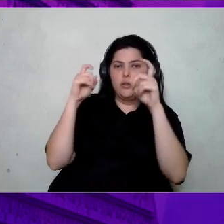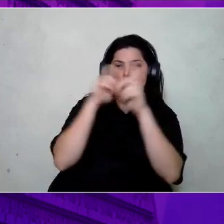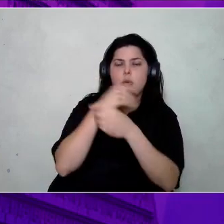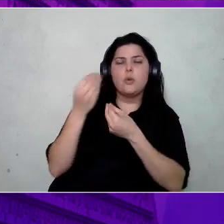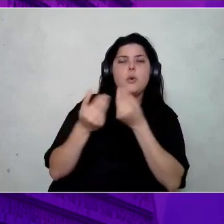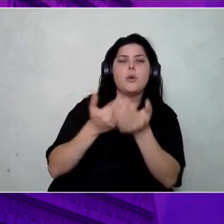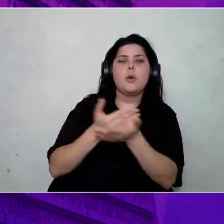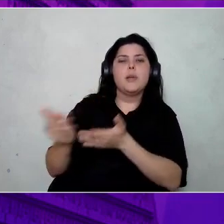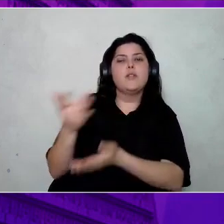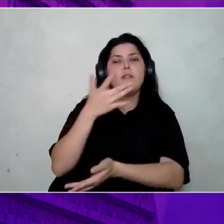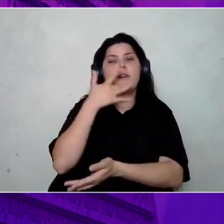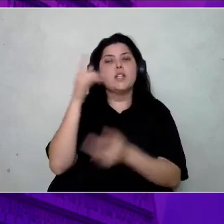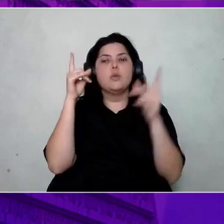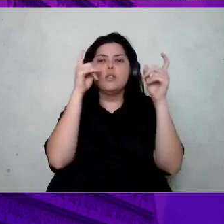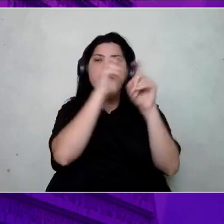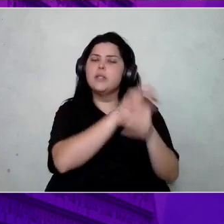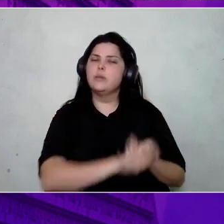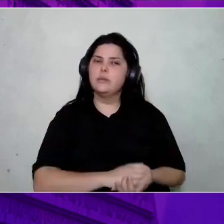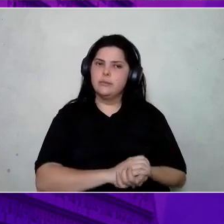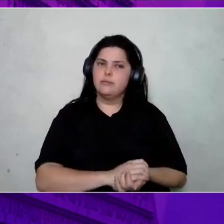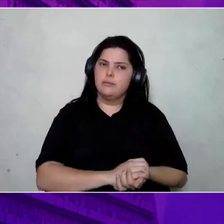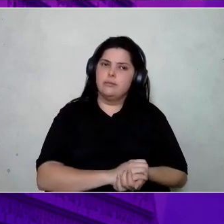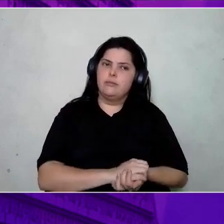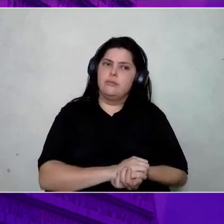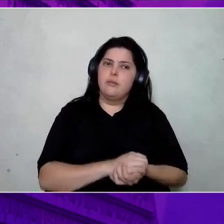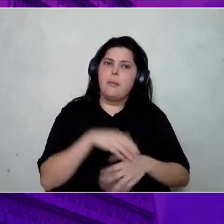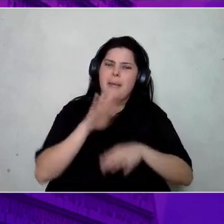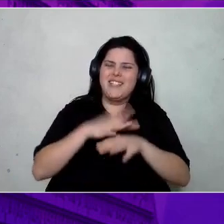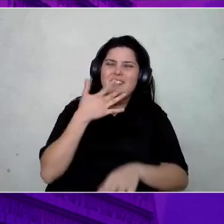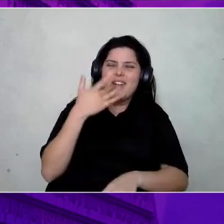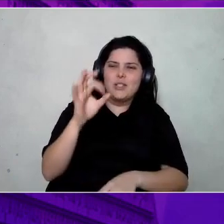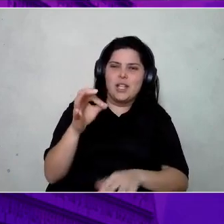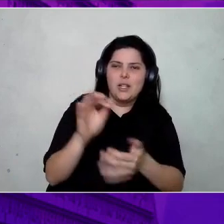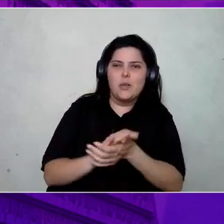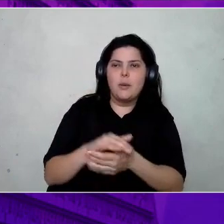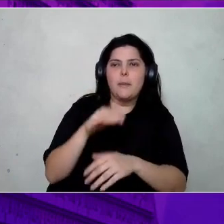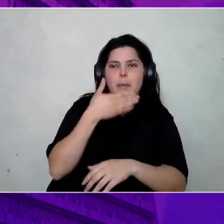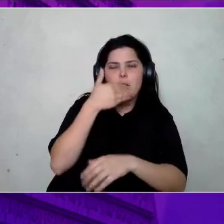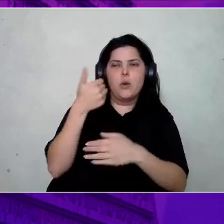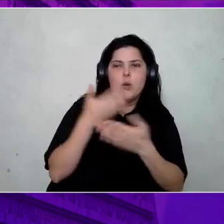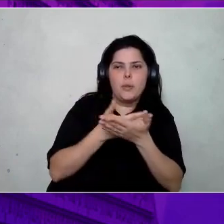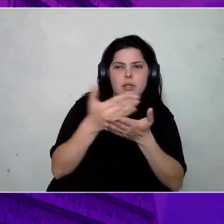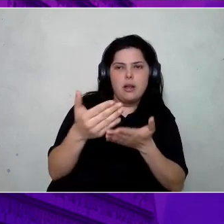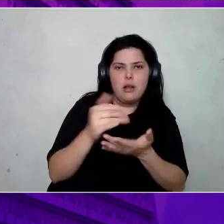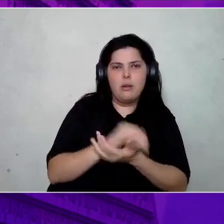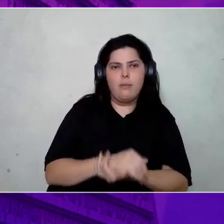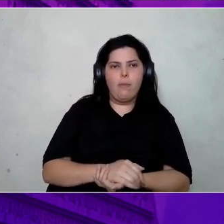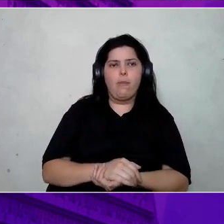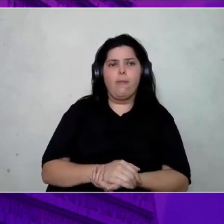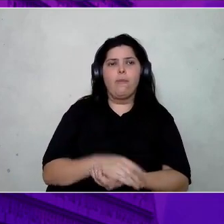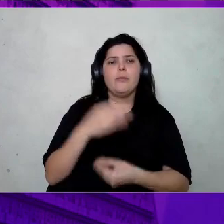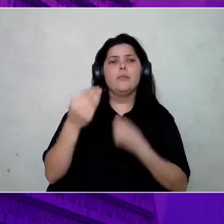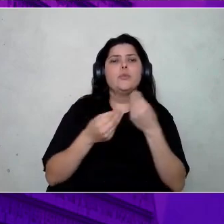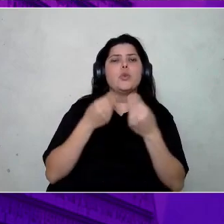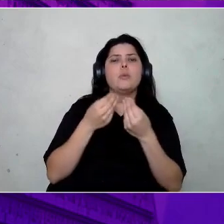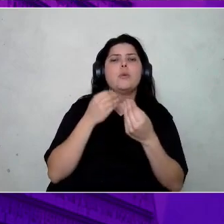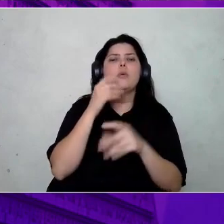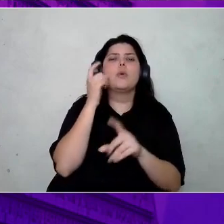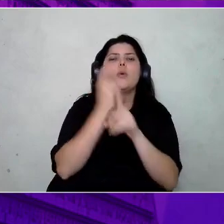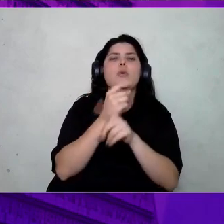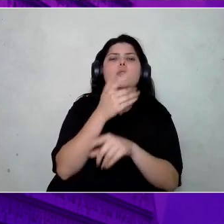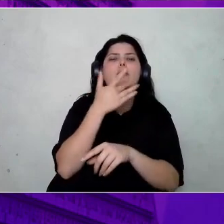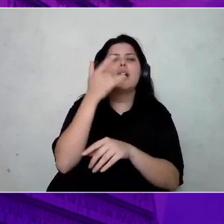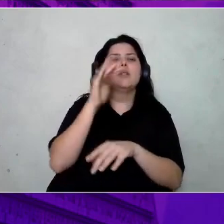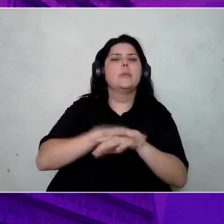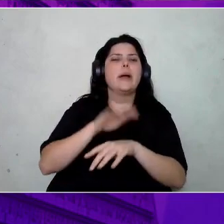pelo mais difícil? Pô, pelo mais fácil, né, onde está mais favorável. E como que eu descubro o mais fácil? Basicamente,